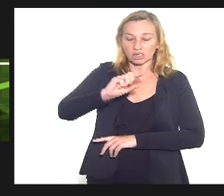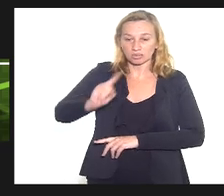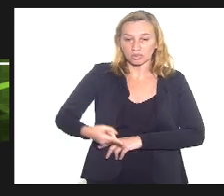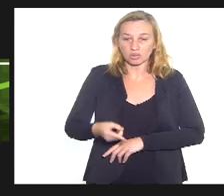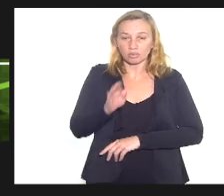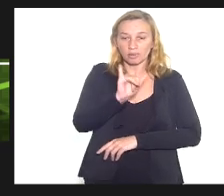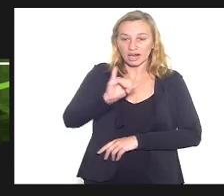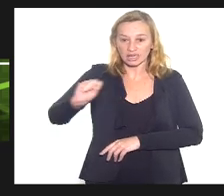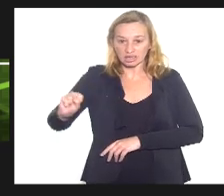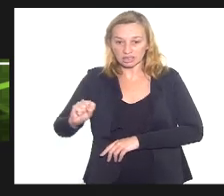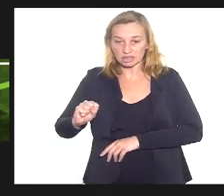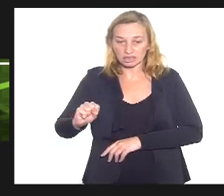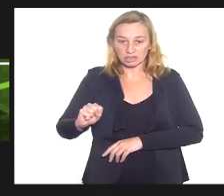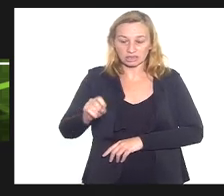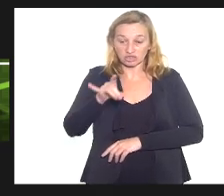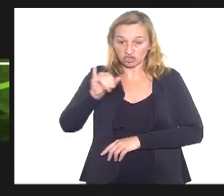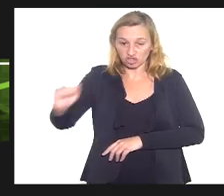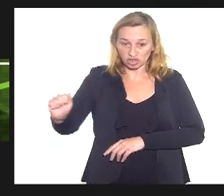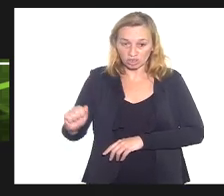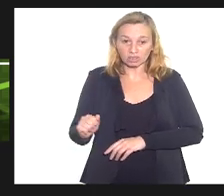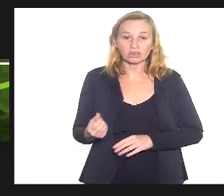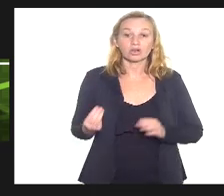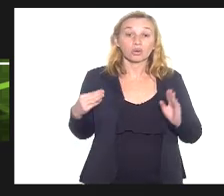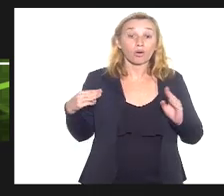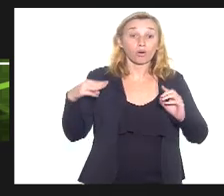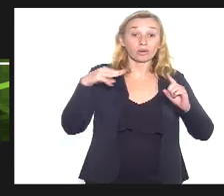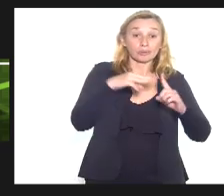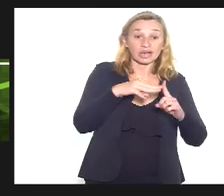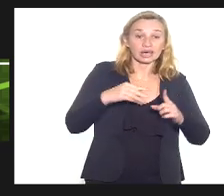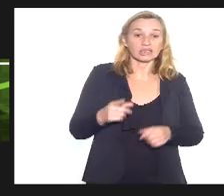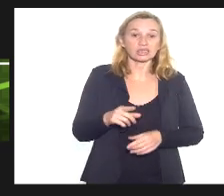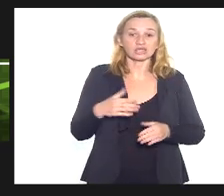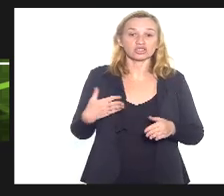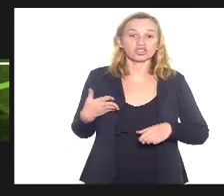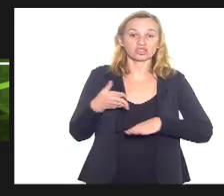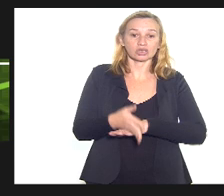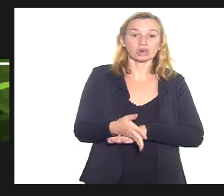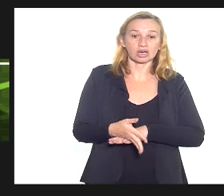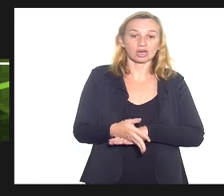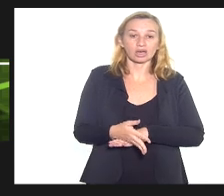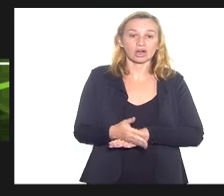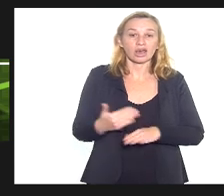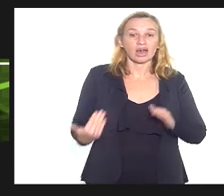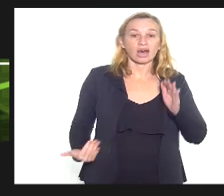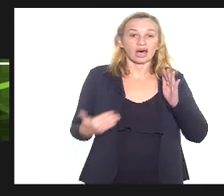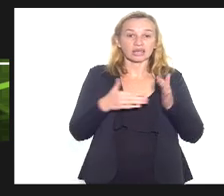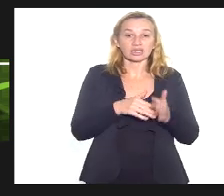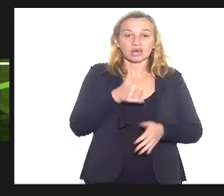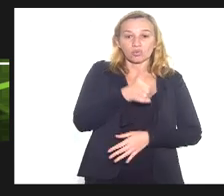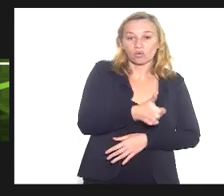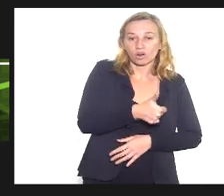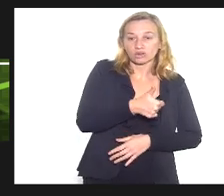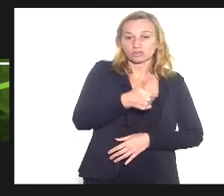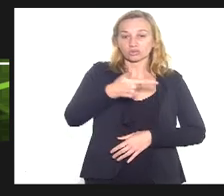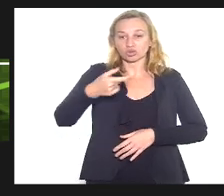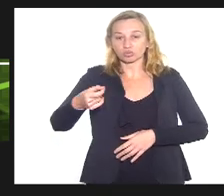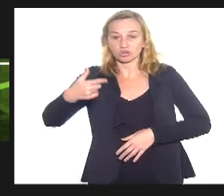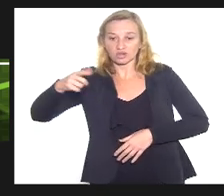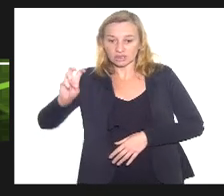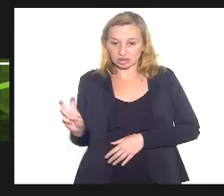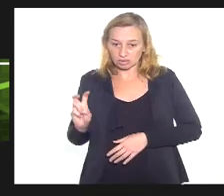dia, com uma meta de atingirmos até o ano de